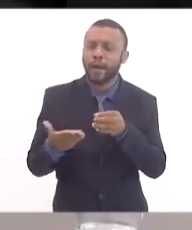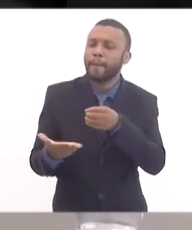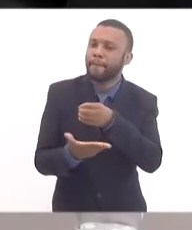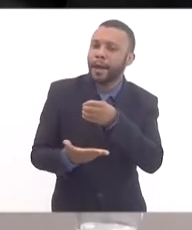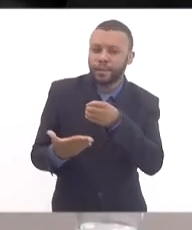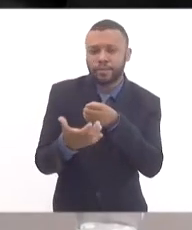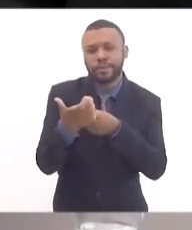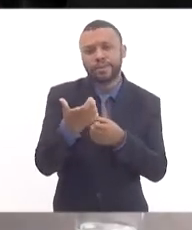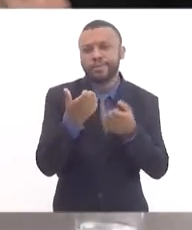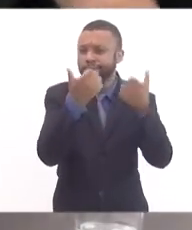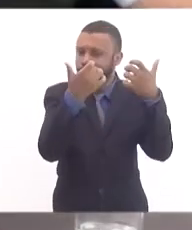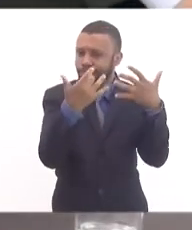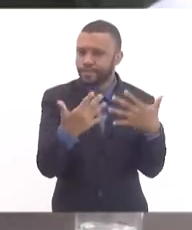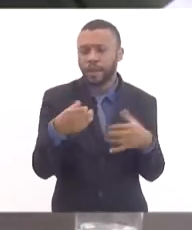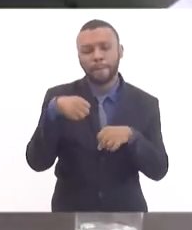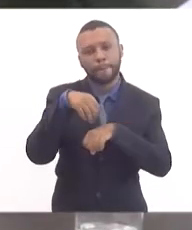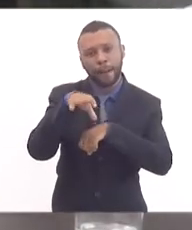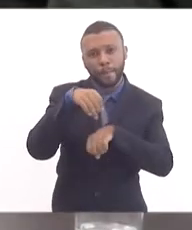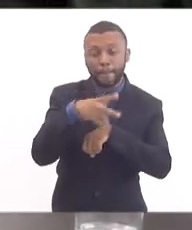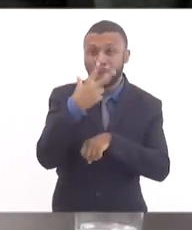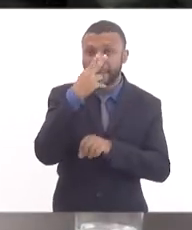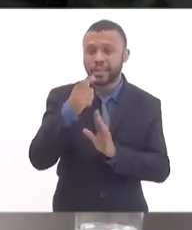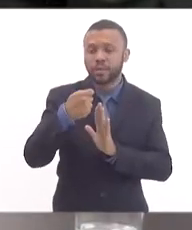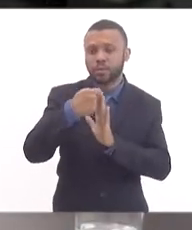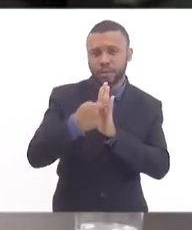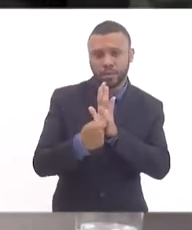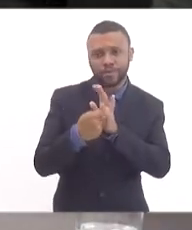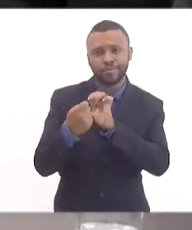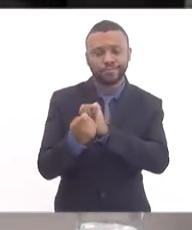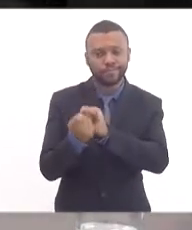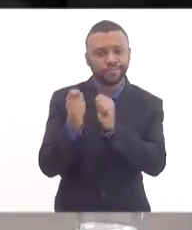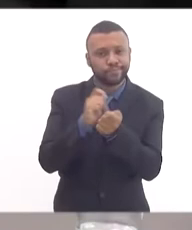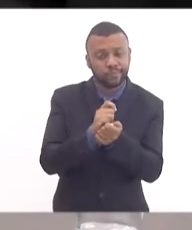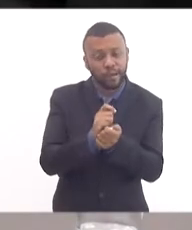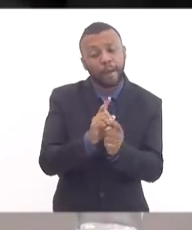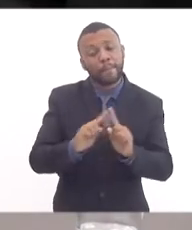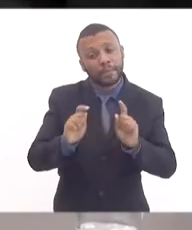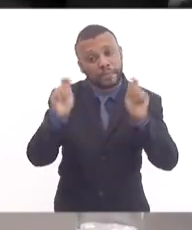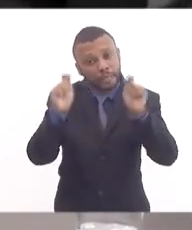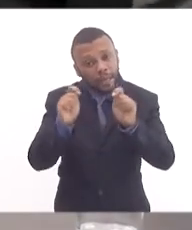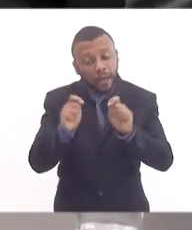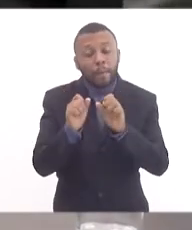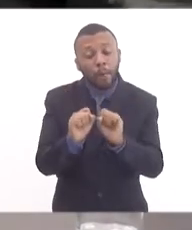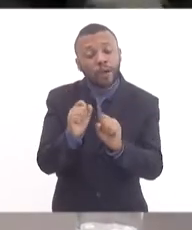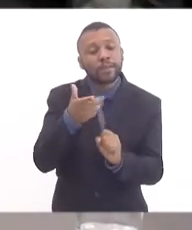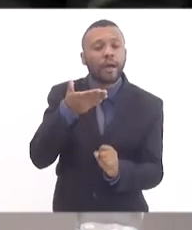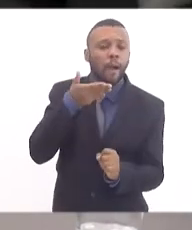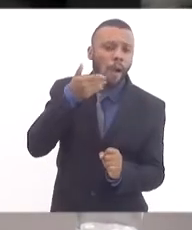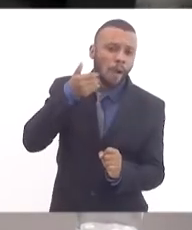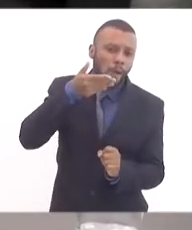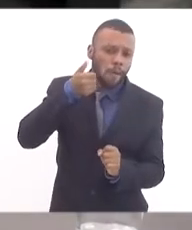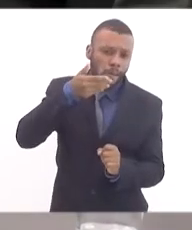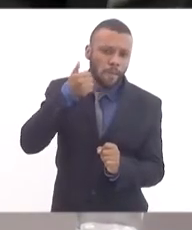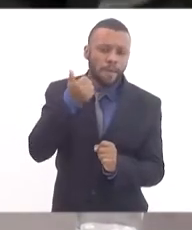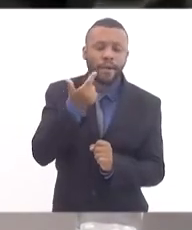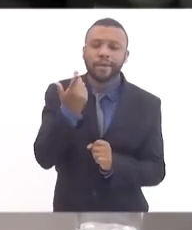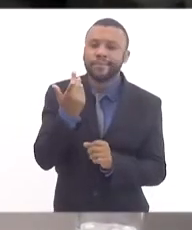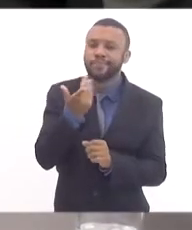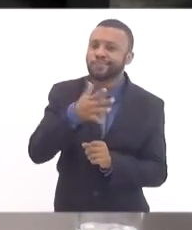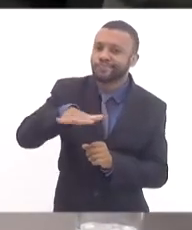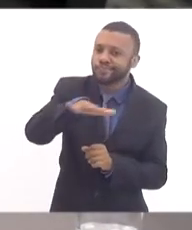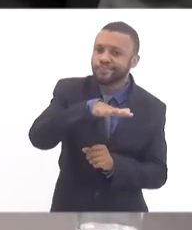endereçar me parece que tem um texto bem adequado mas que pode certamente ser aperfeiçoado pelo